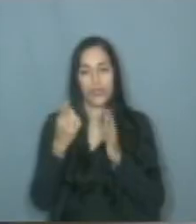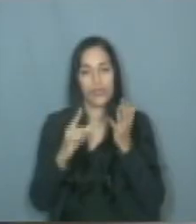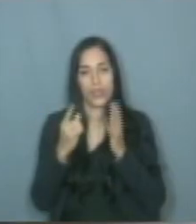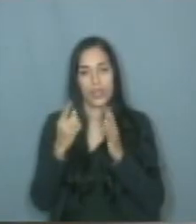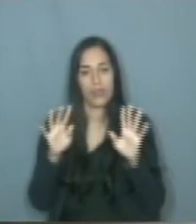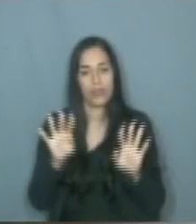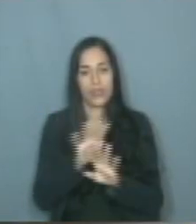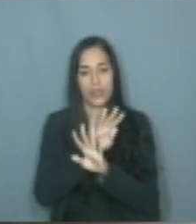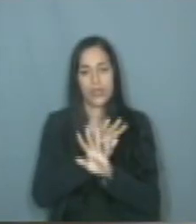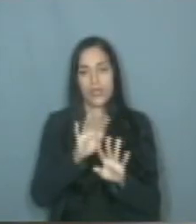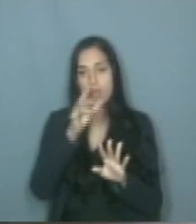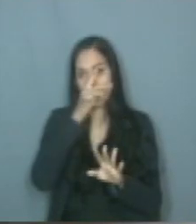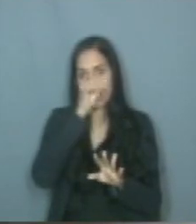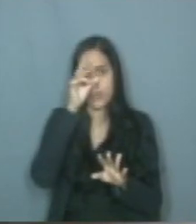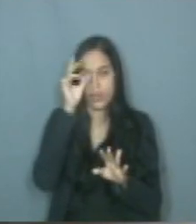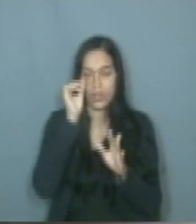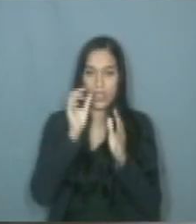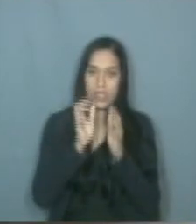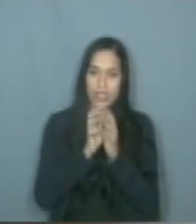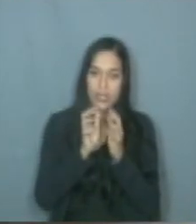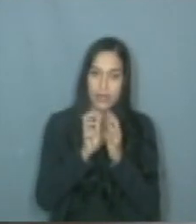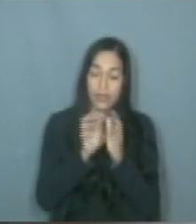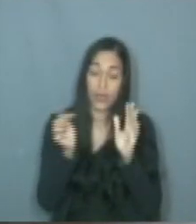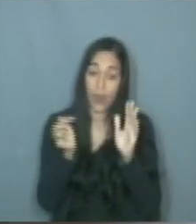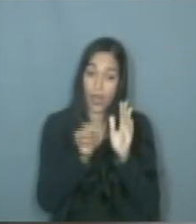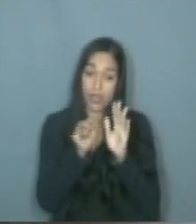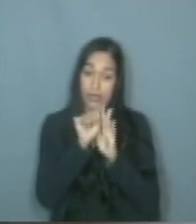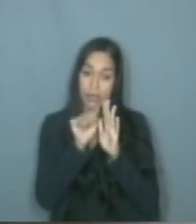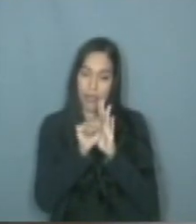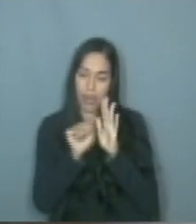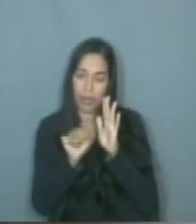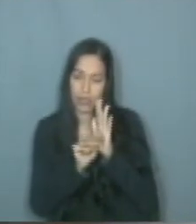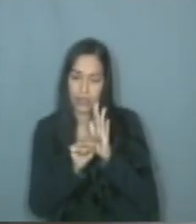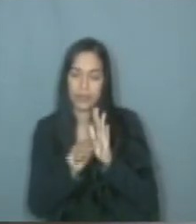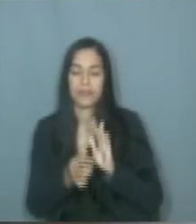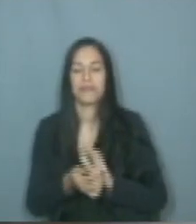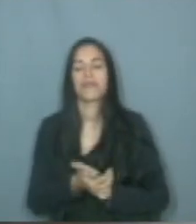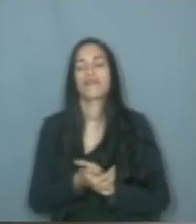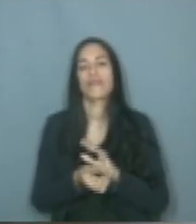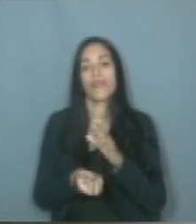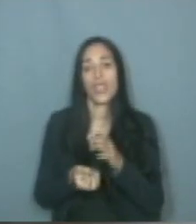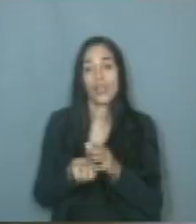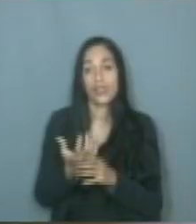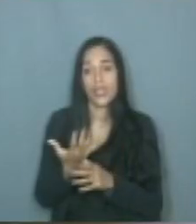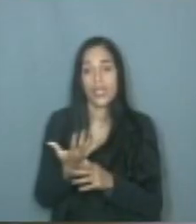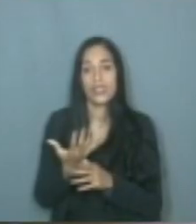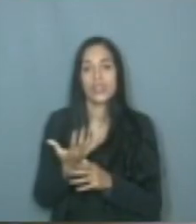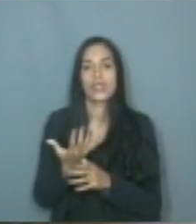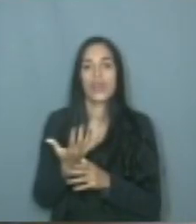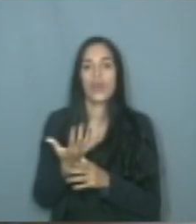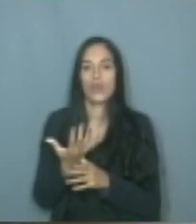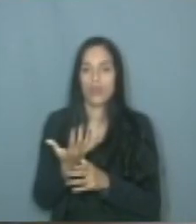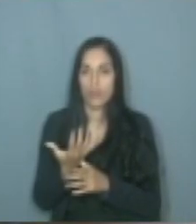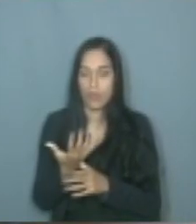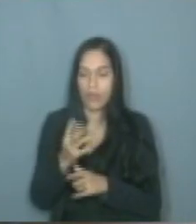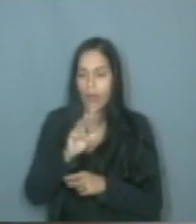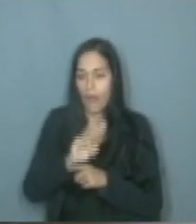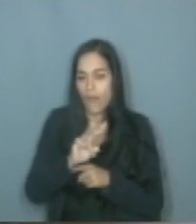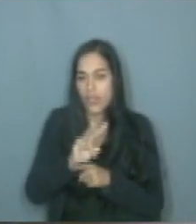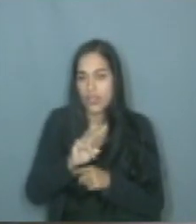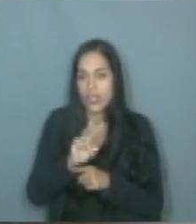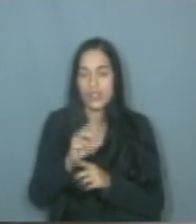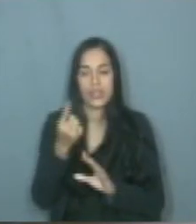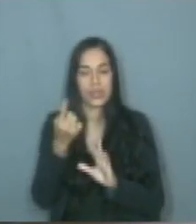do Recife, com essa pauta que acabei de falar. A criação de um protocolo uniforme de fiscalização